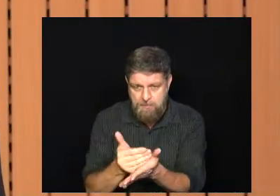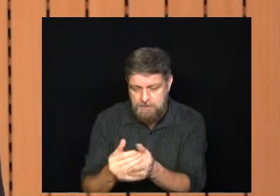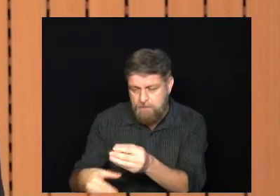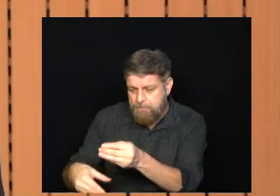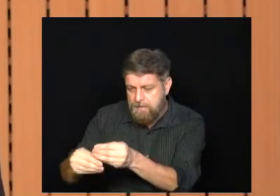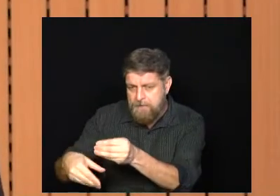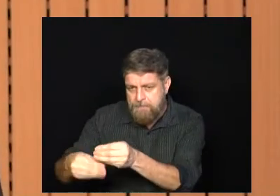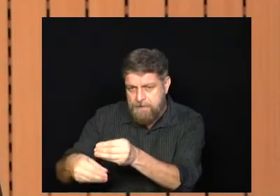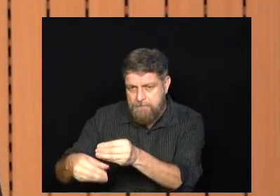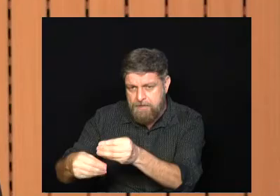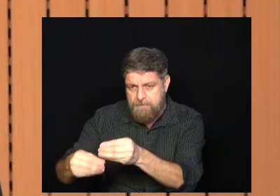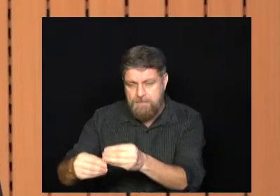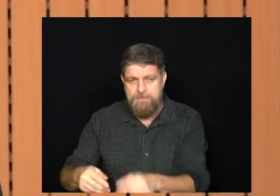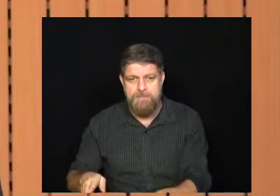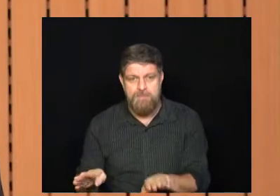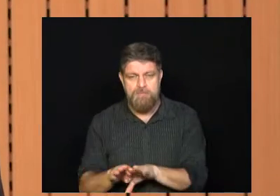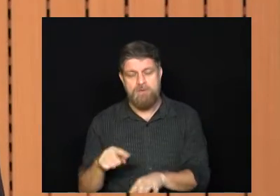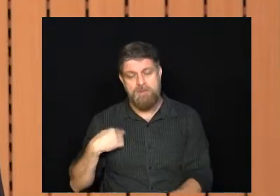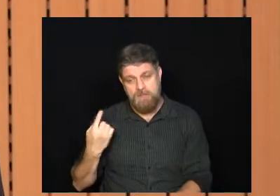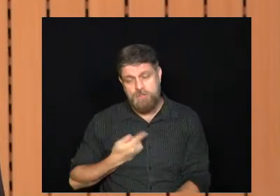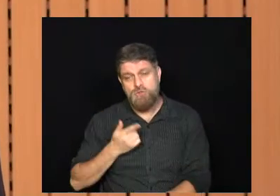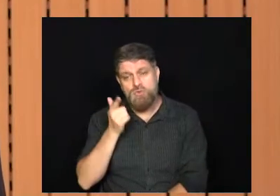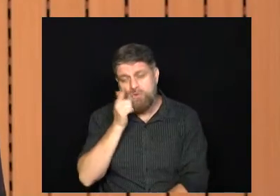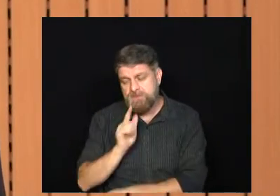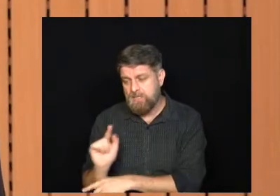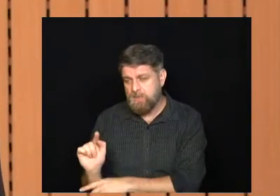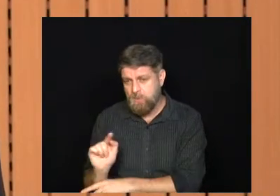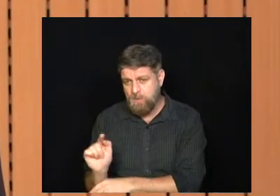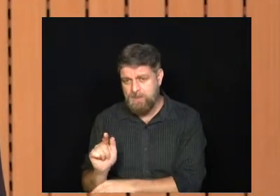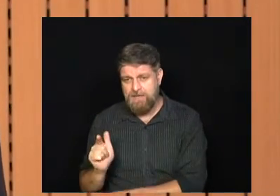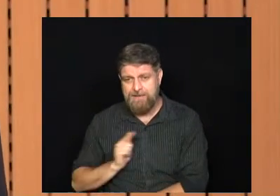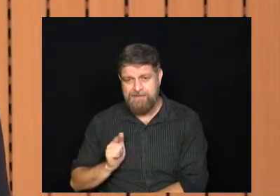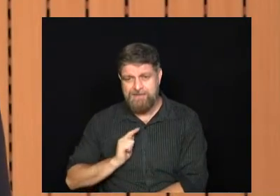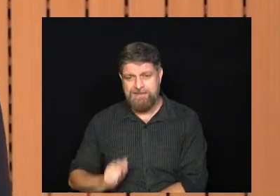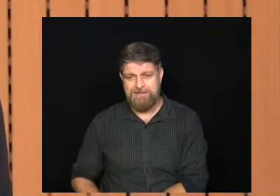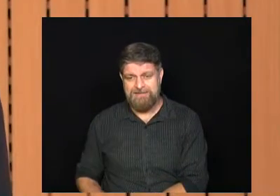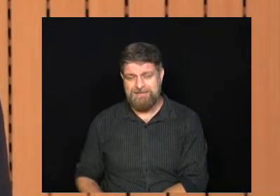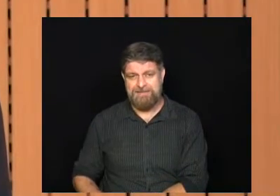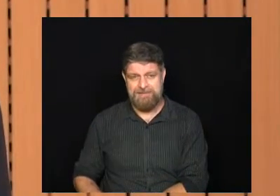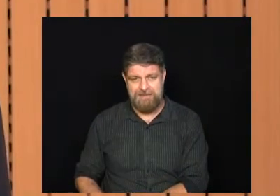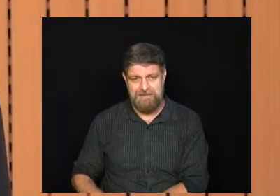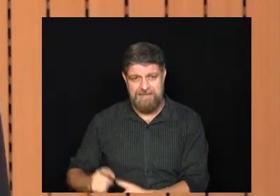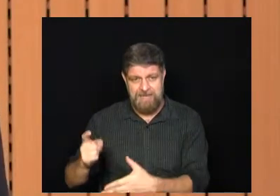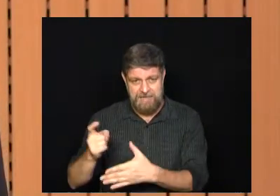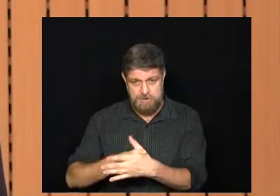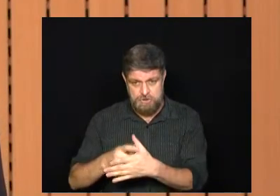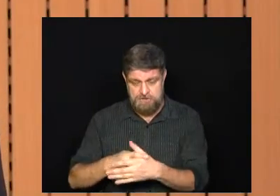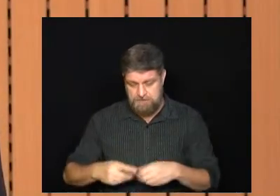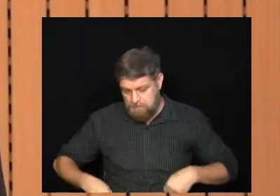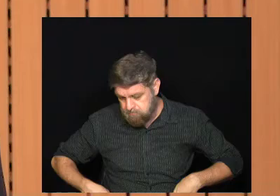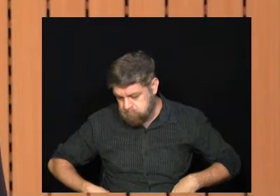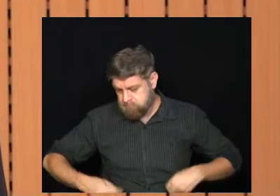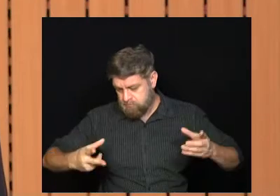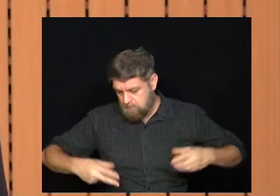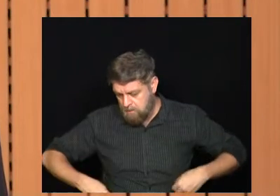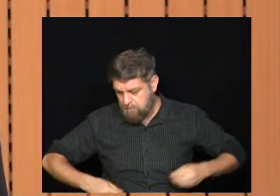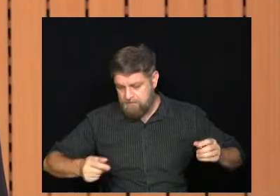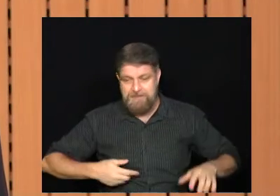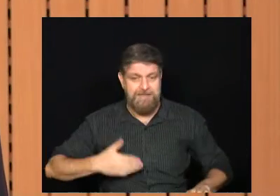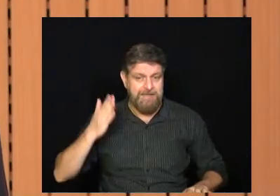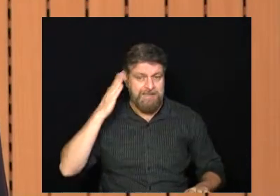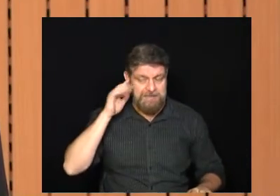arrecadação. E, com isso, a gente permite, então, ter uma expansão das despesas, também em equivalência